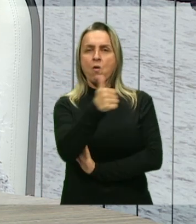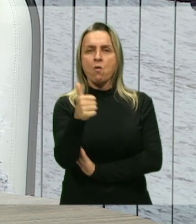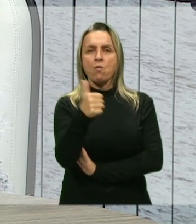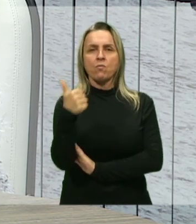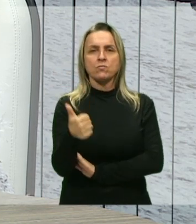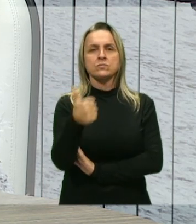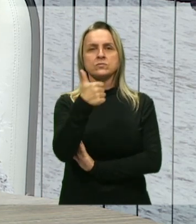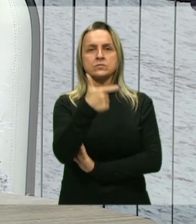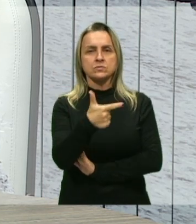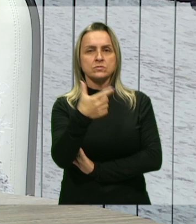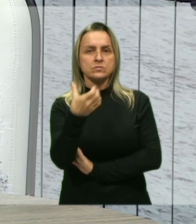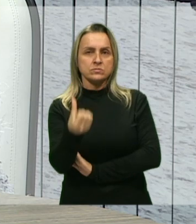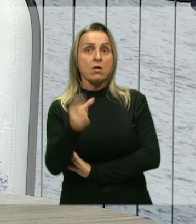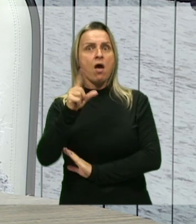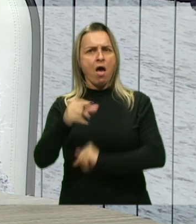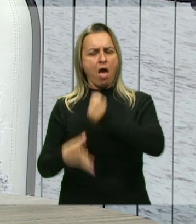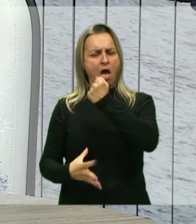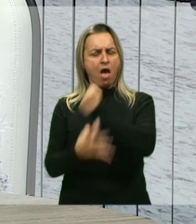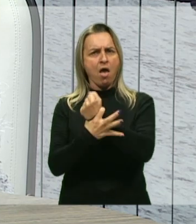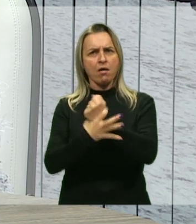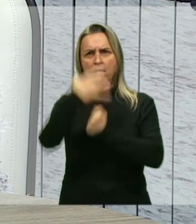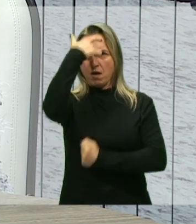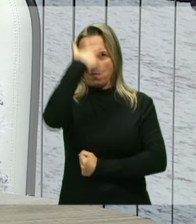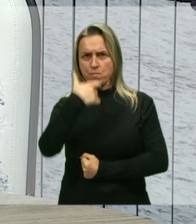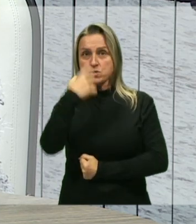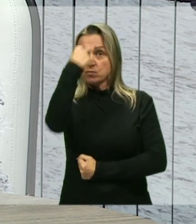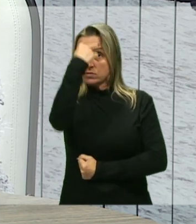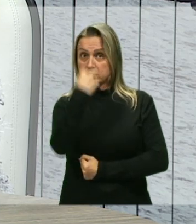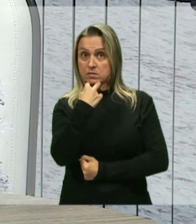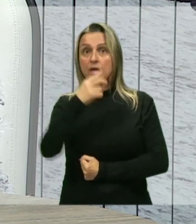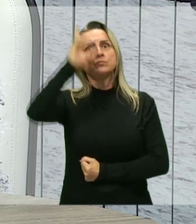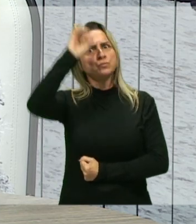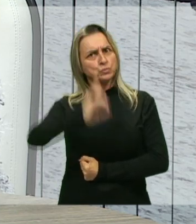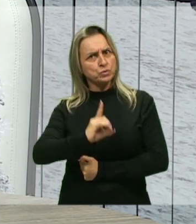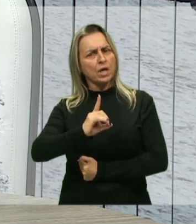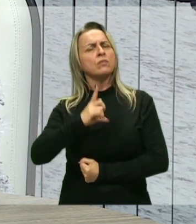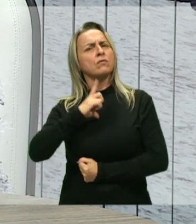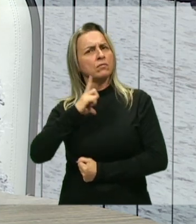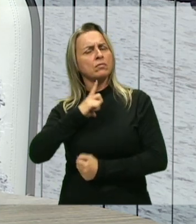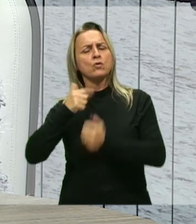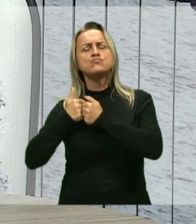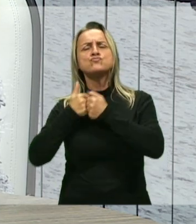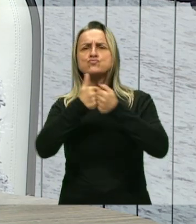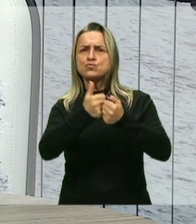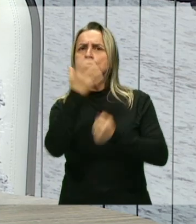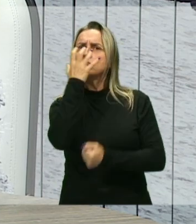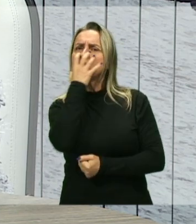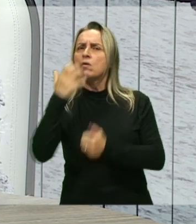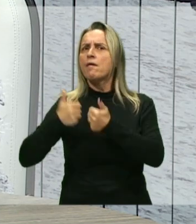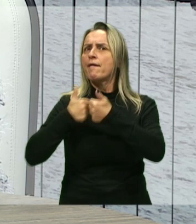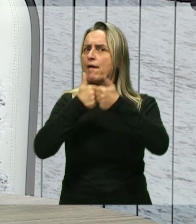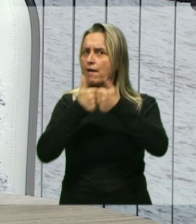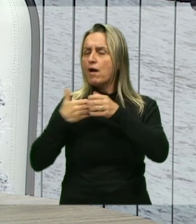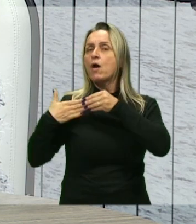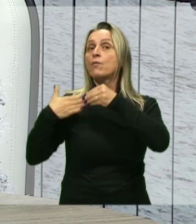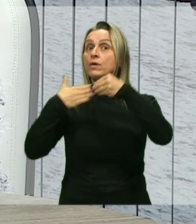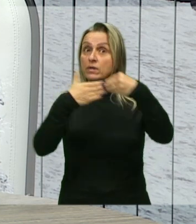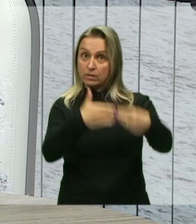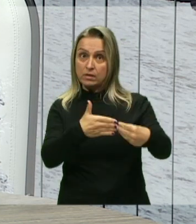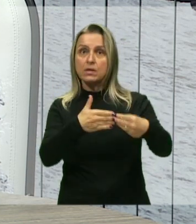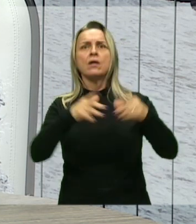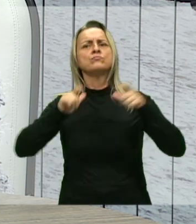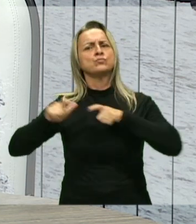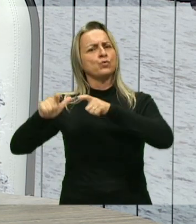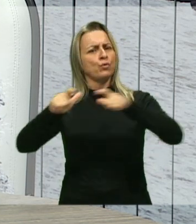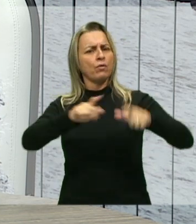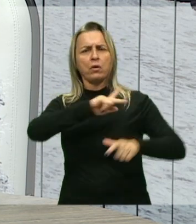é garantido às pessoas cegas o direito de permanecer com seu cão-guia nas dependências de estabelecimentos